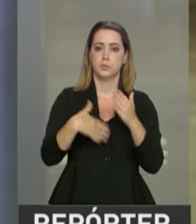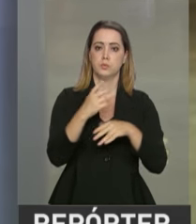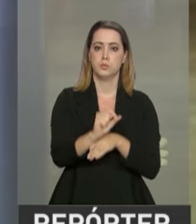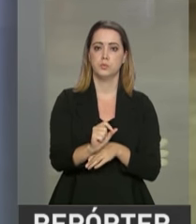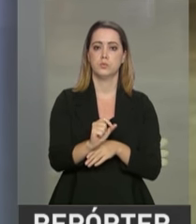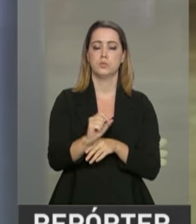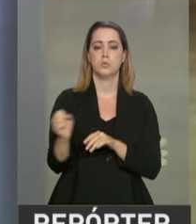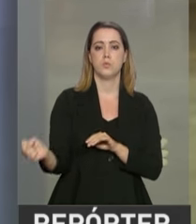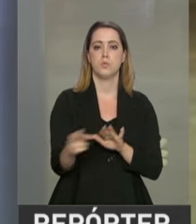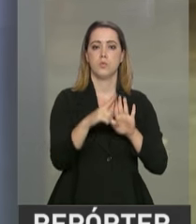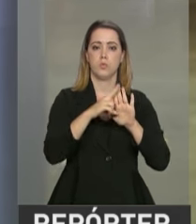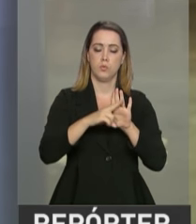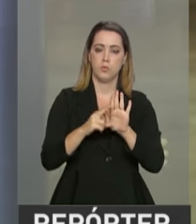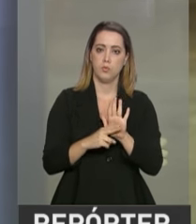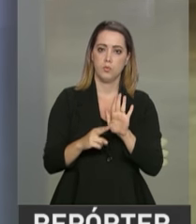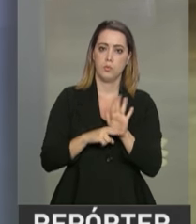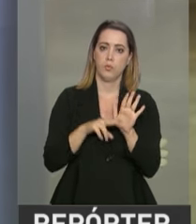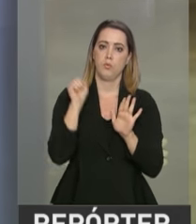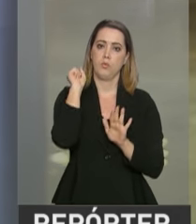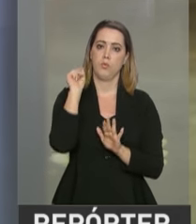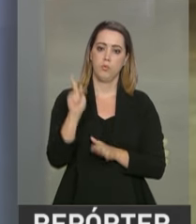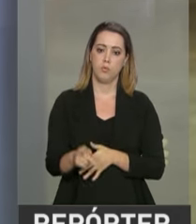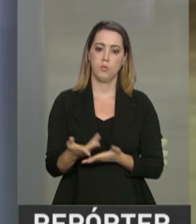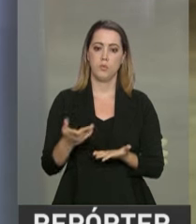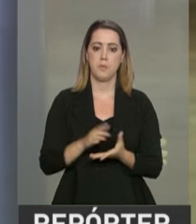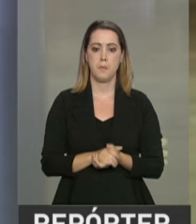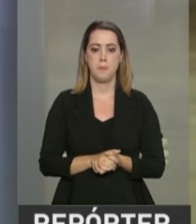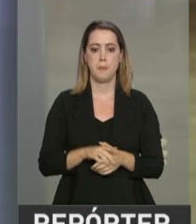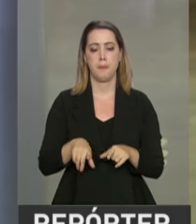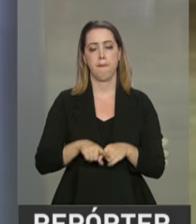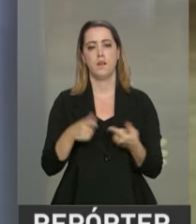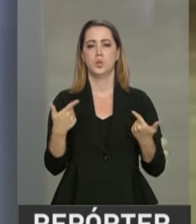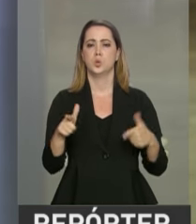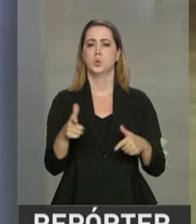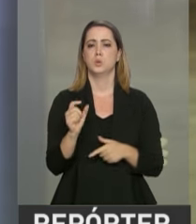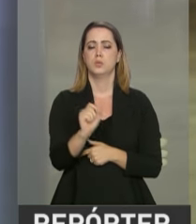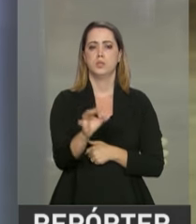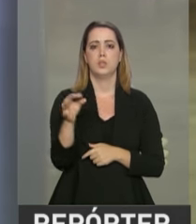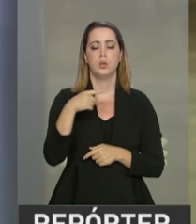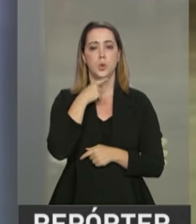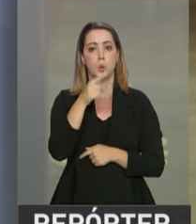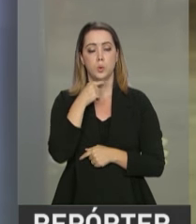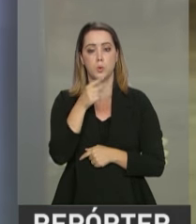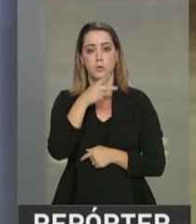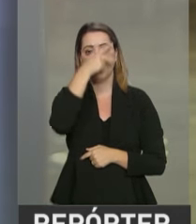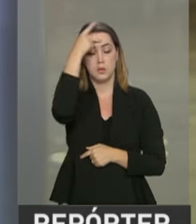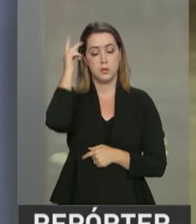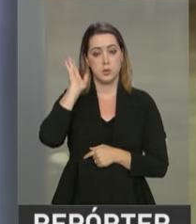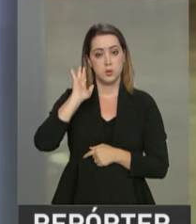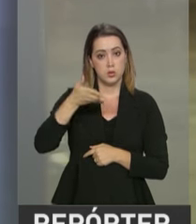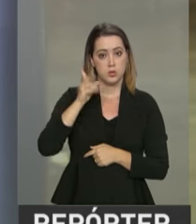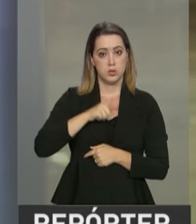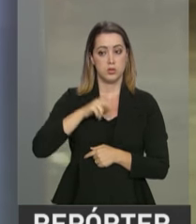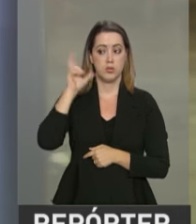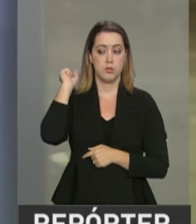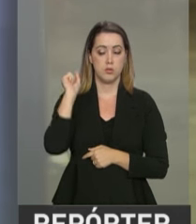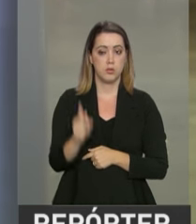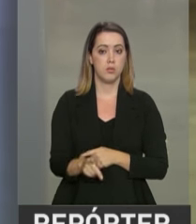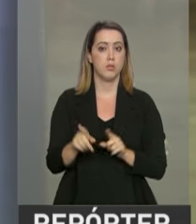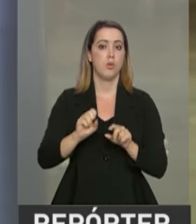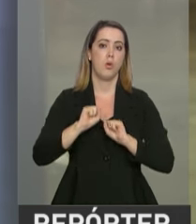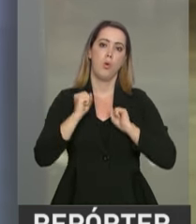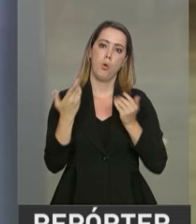regras de transição para requerer a aposentadoria. E para não deixarmos dúvidas, aqueles que já estão aposentados ou